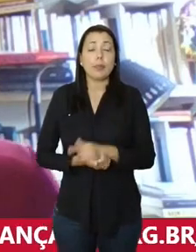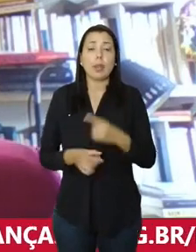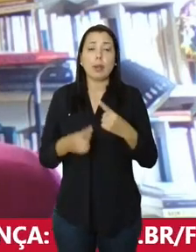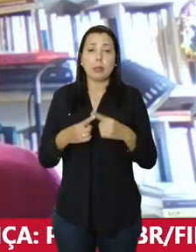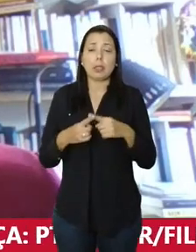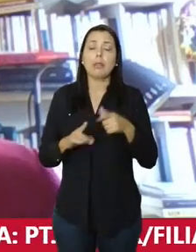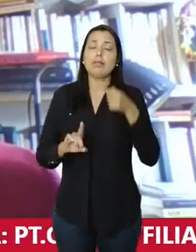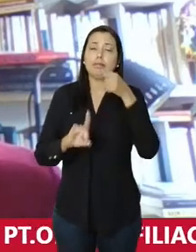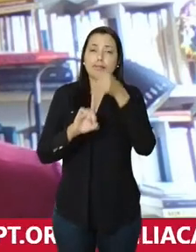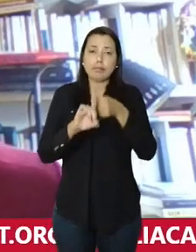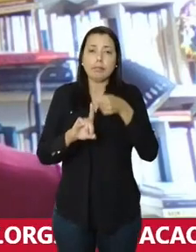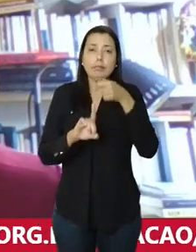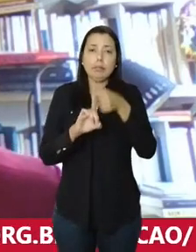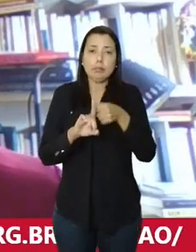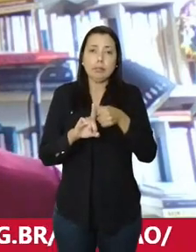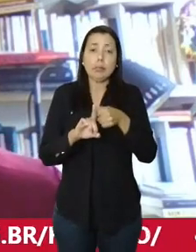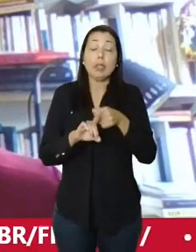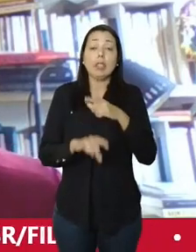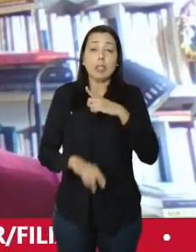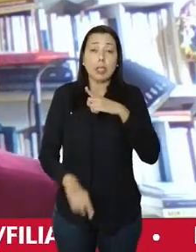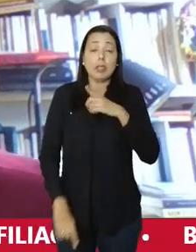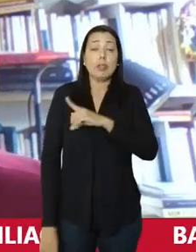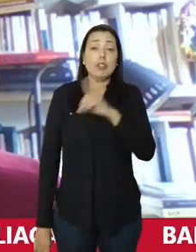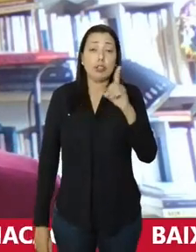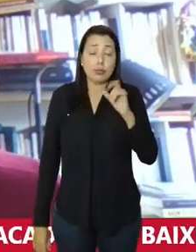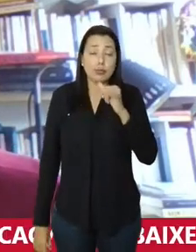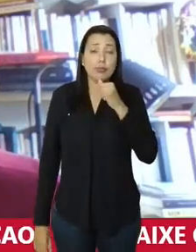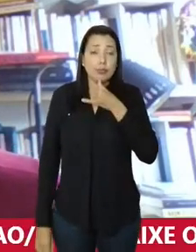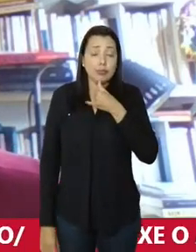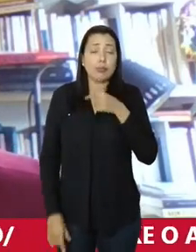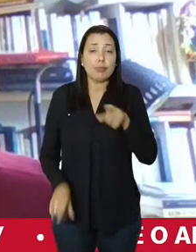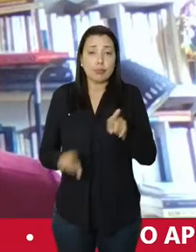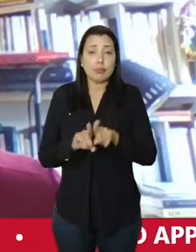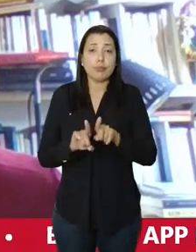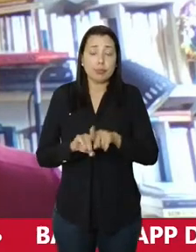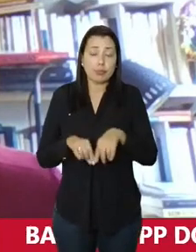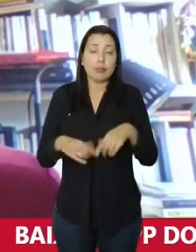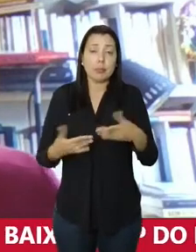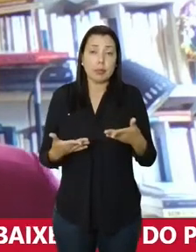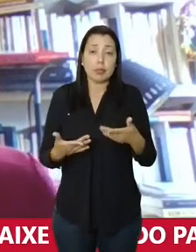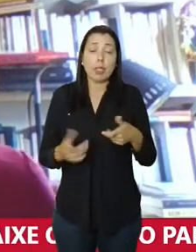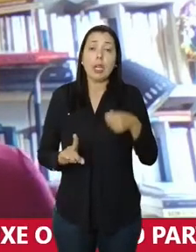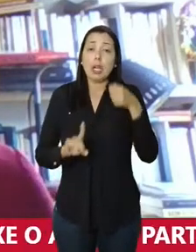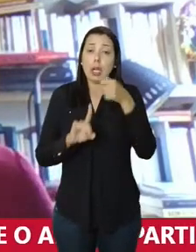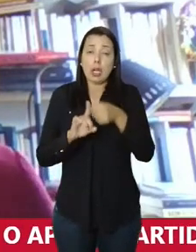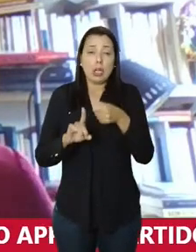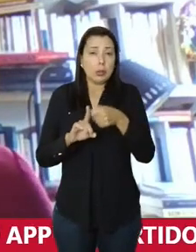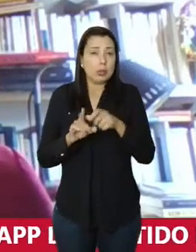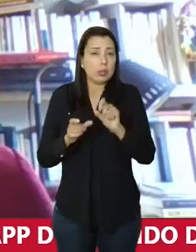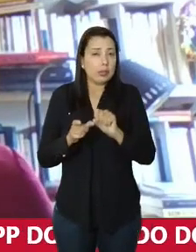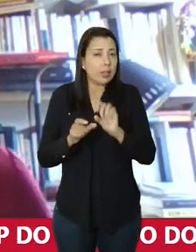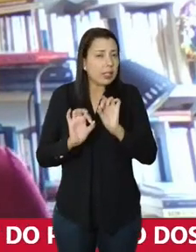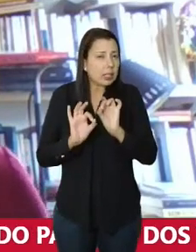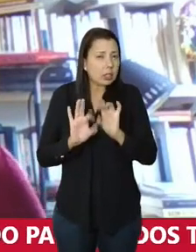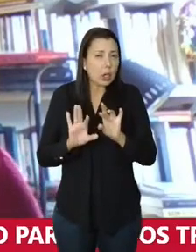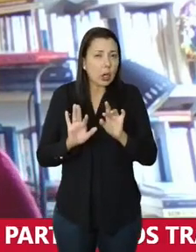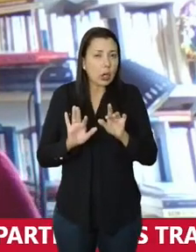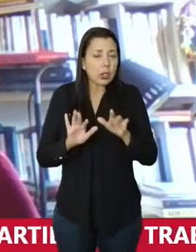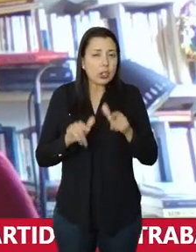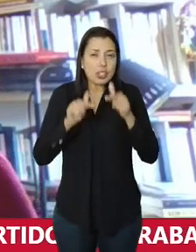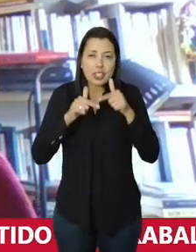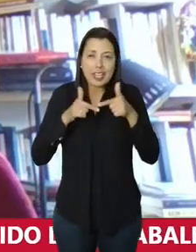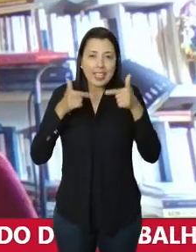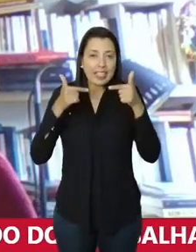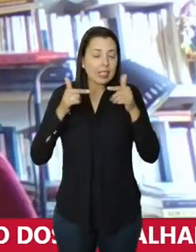porque na luta tem esse dia triste também. A luta não é feita só de